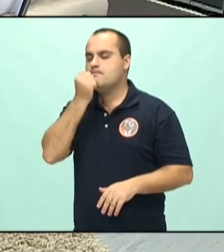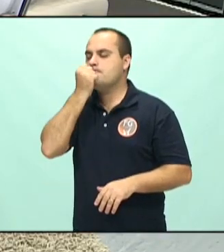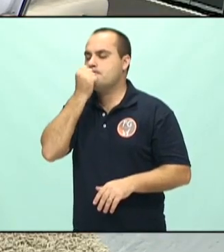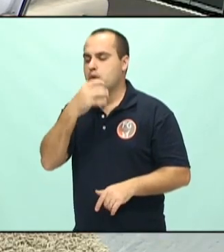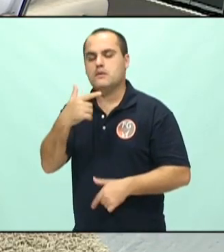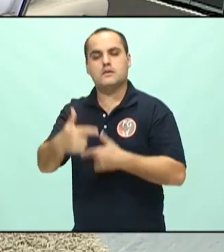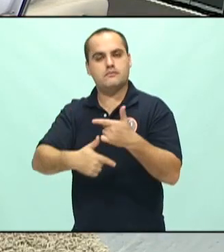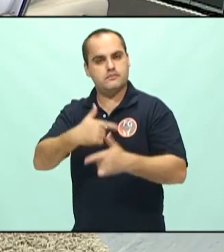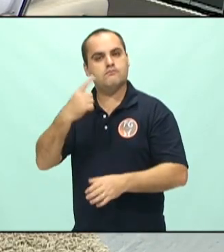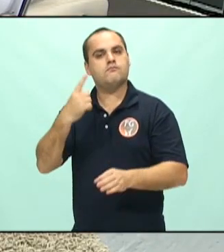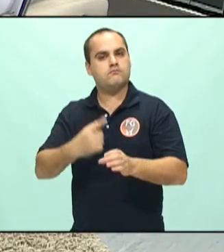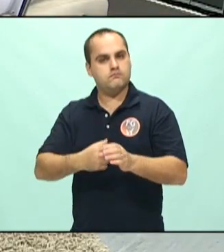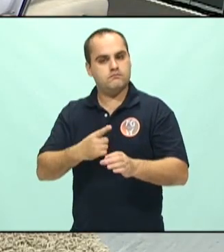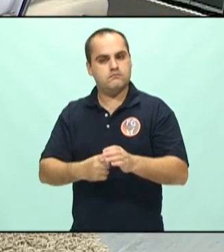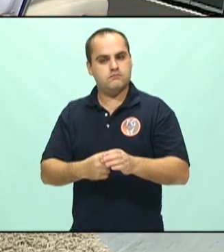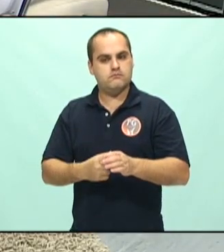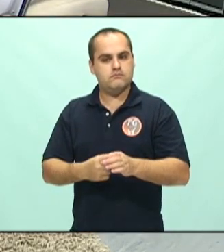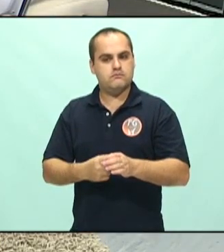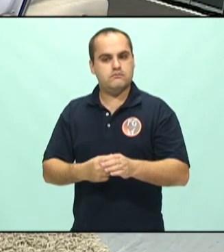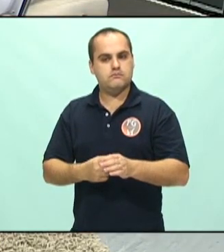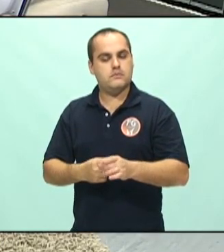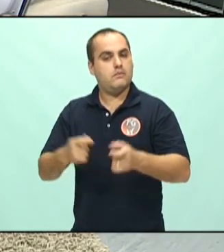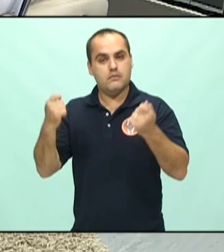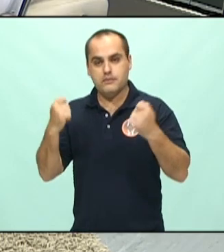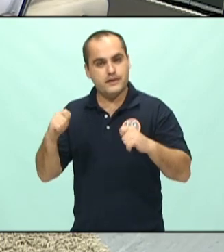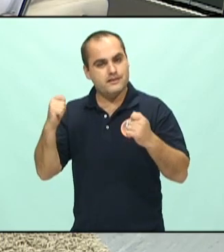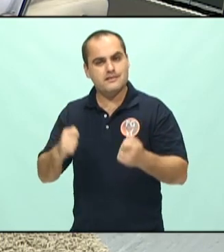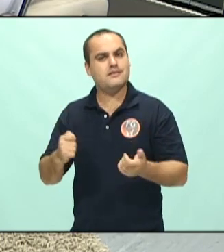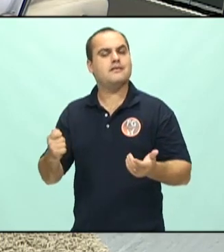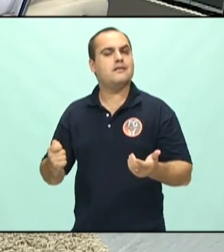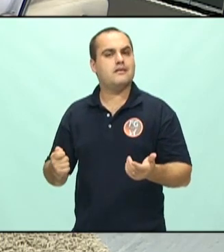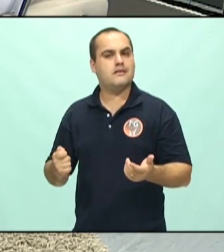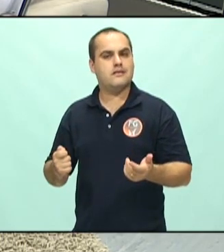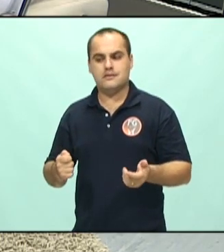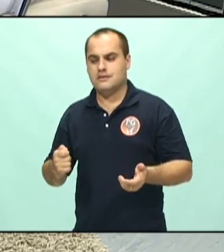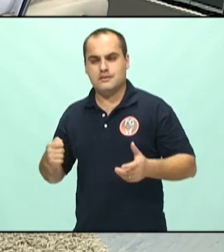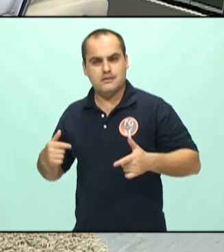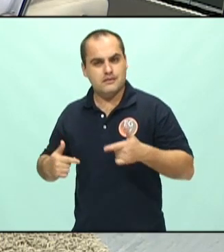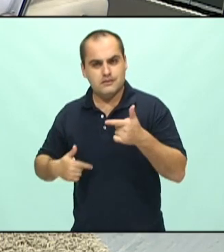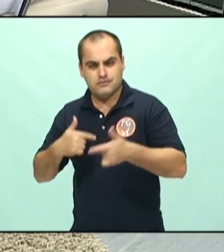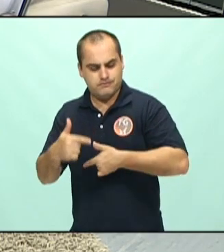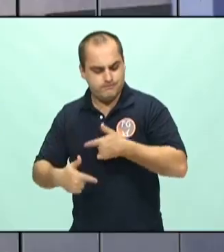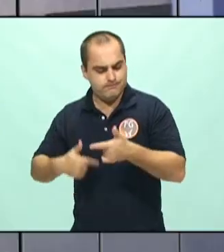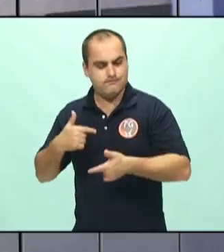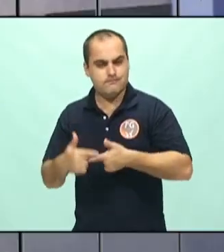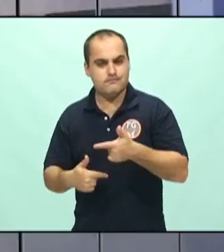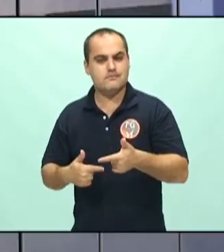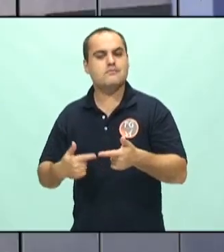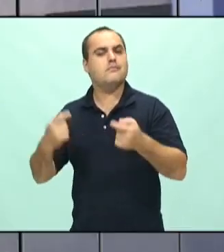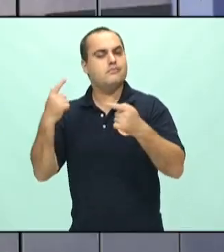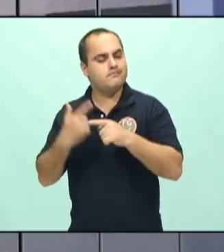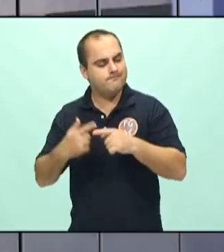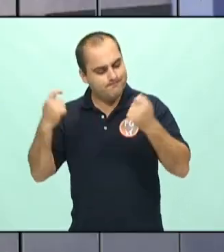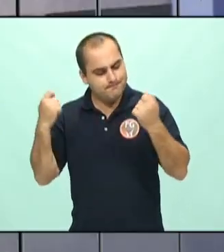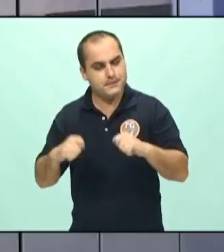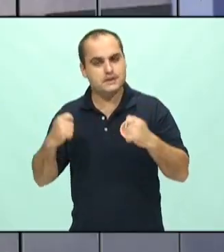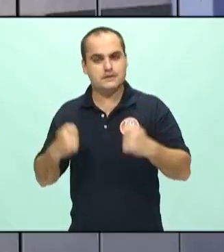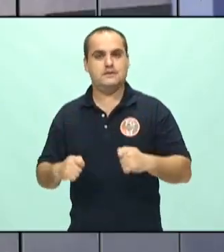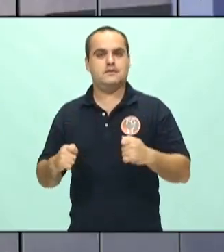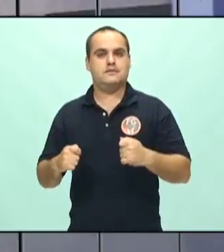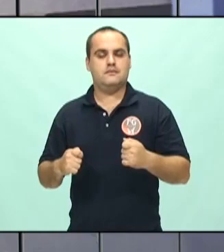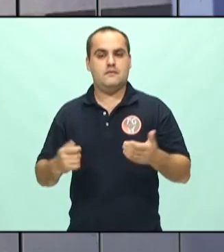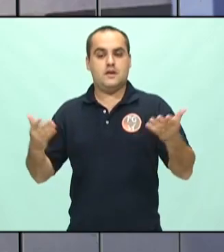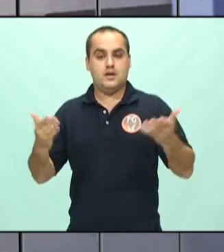pois é e achei que acostumar você é só isso todo o trabalho aí porque tá precisando de hoje a